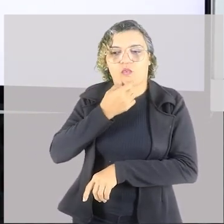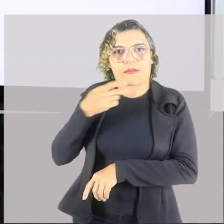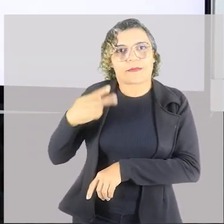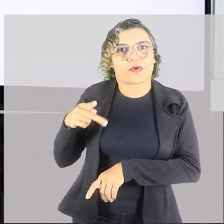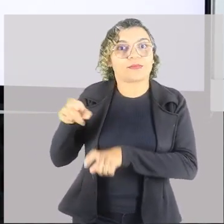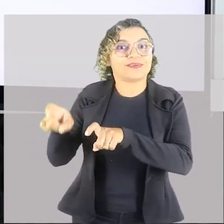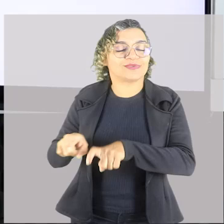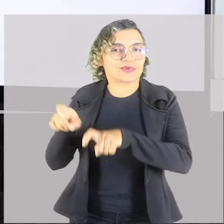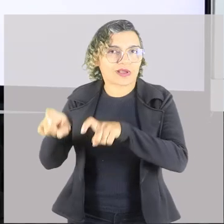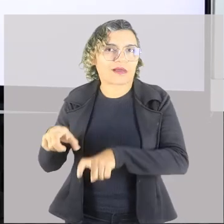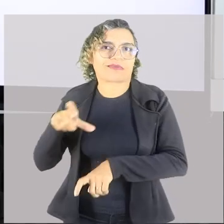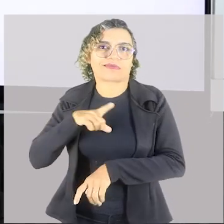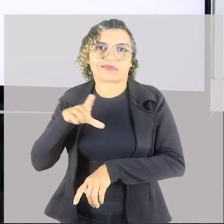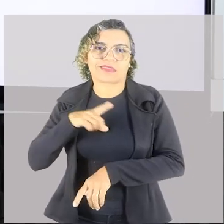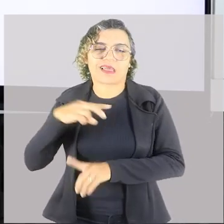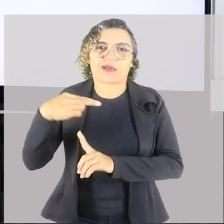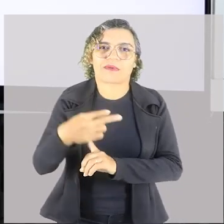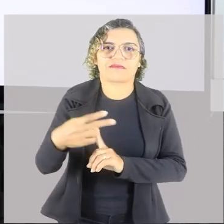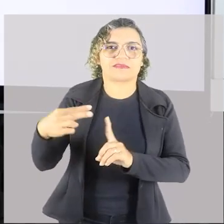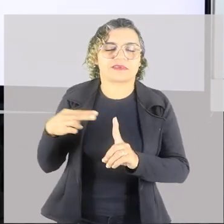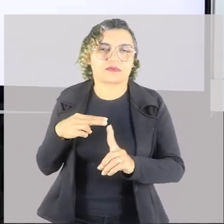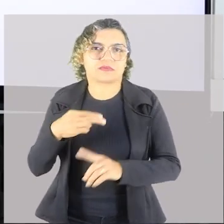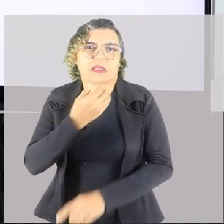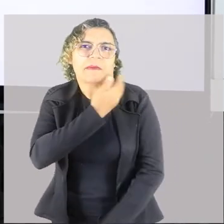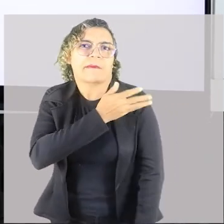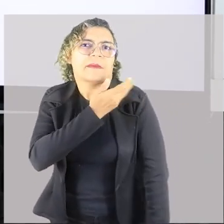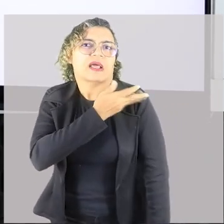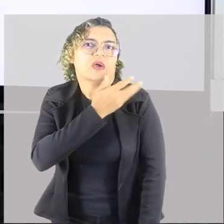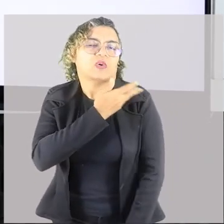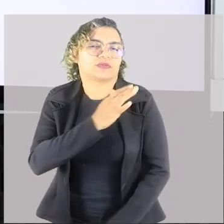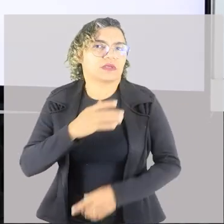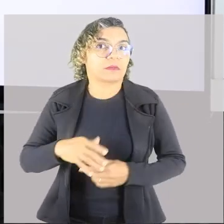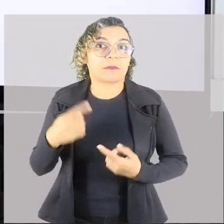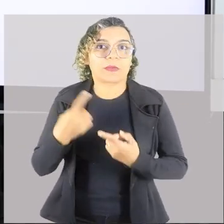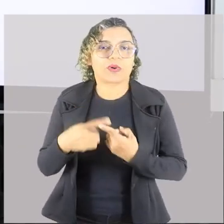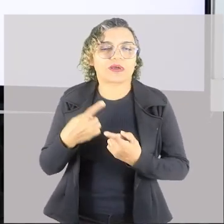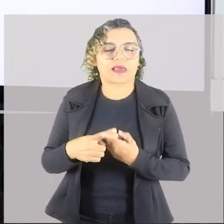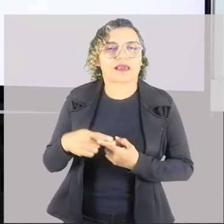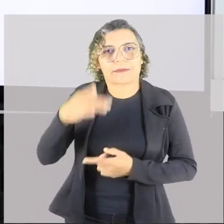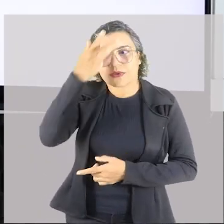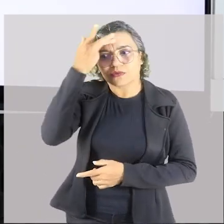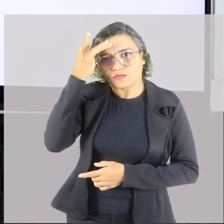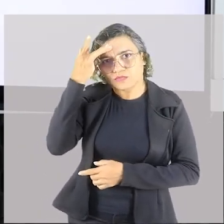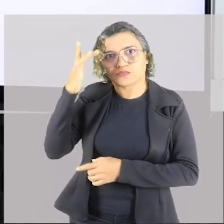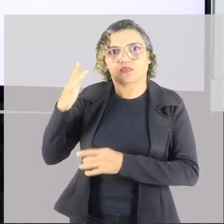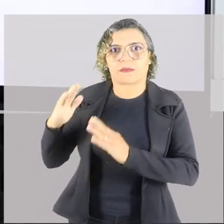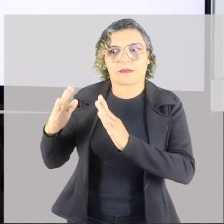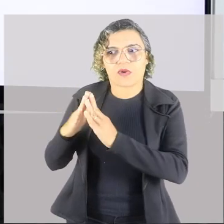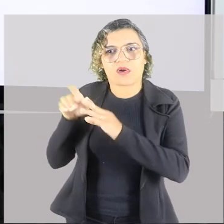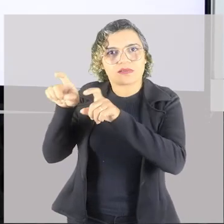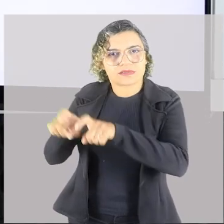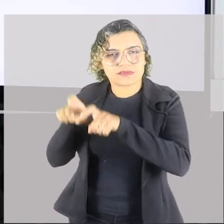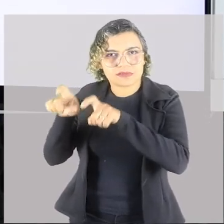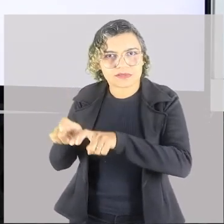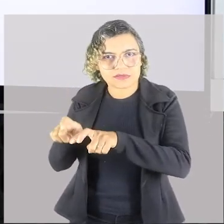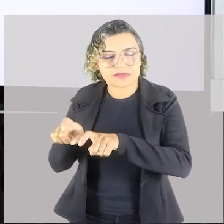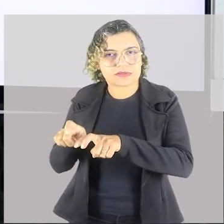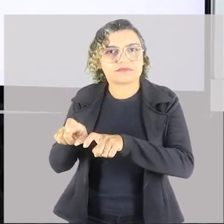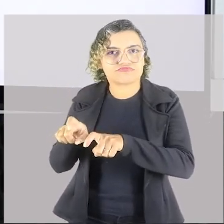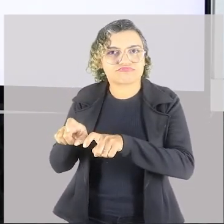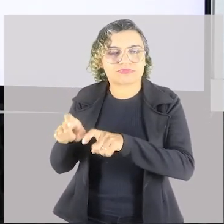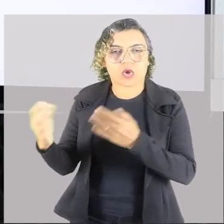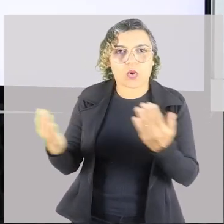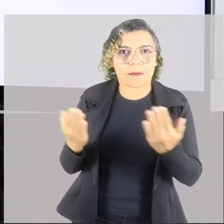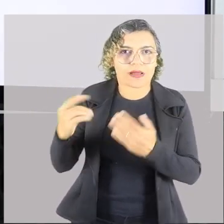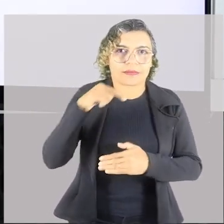visão, né, preconceituosa, estereotipada, por parte de quem mora na cidade, sobre as pessoas que moram na zona rural, sobre as pessoas que